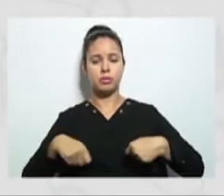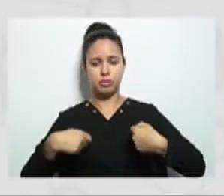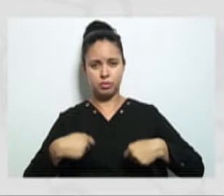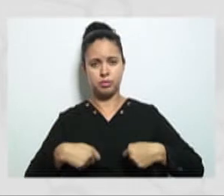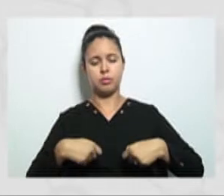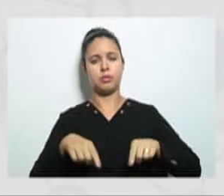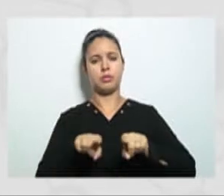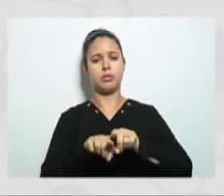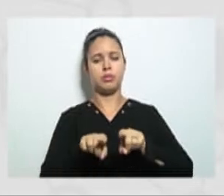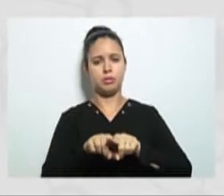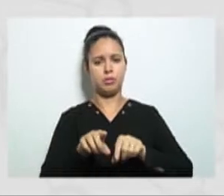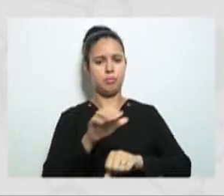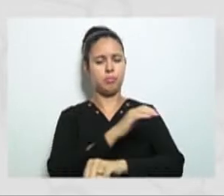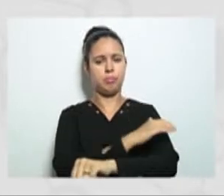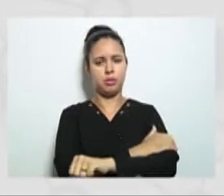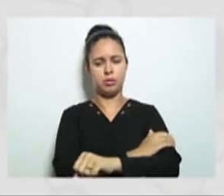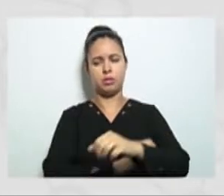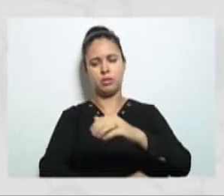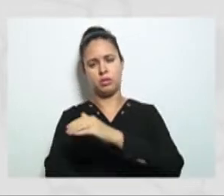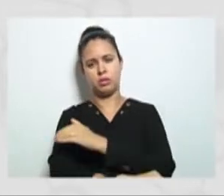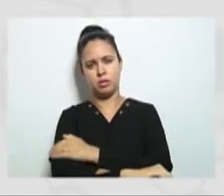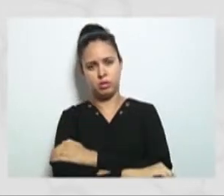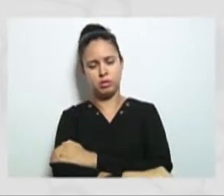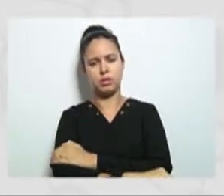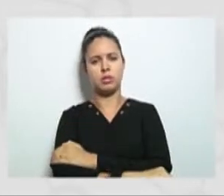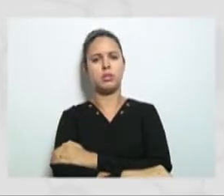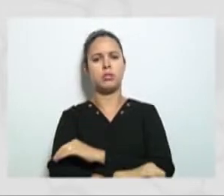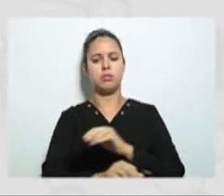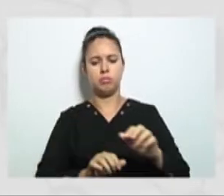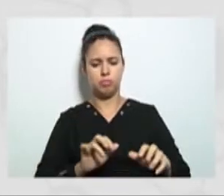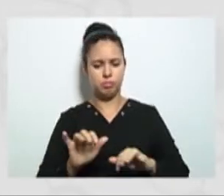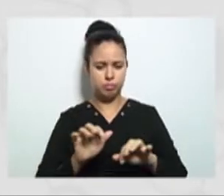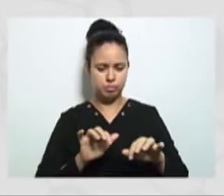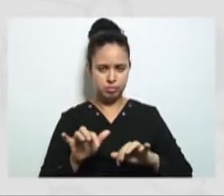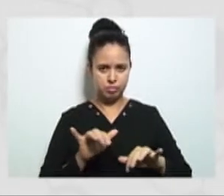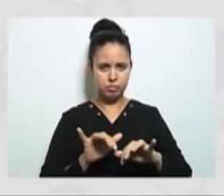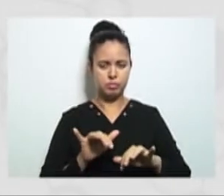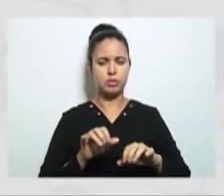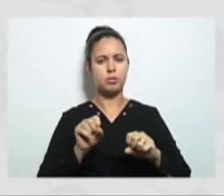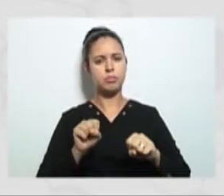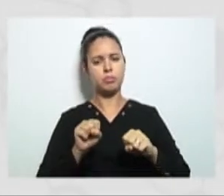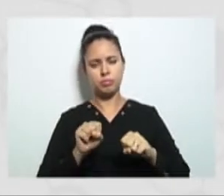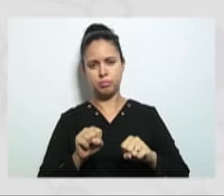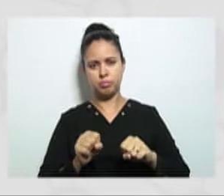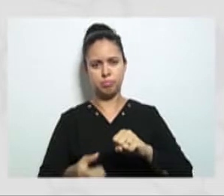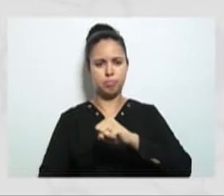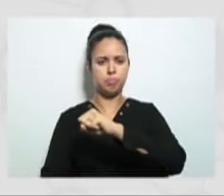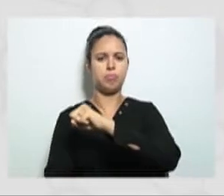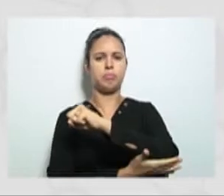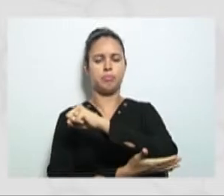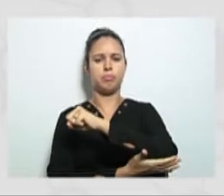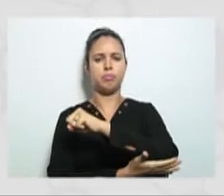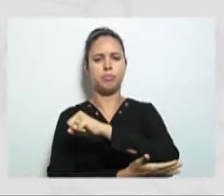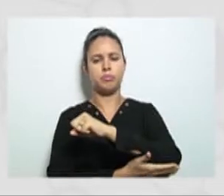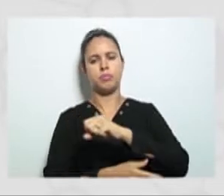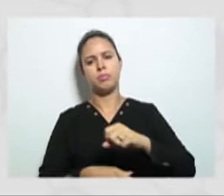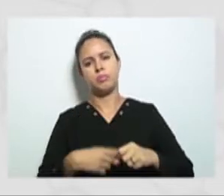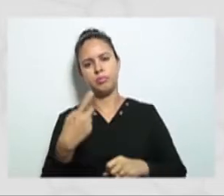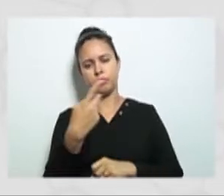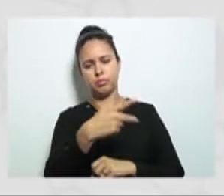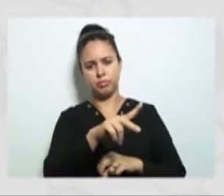suporte para os braços, né? Para que no momento que você não esteja digitando, você pode estar apoiando os seus braços nessa cadeira.